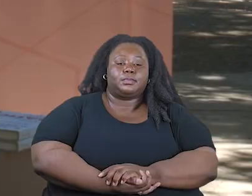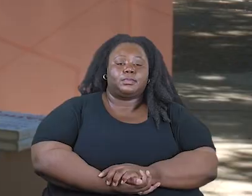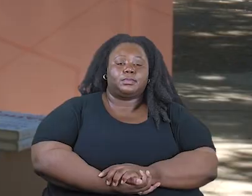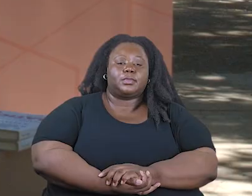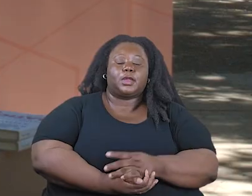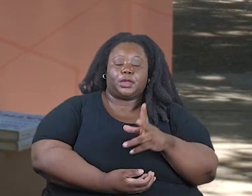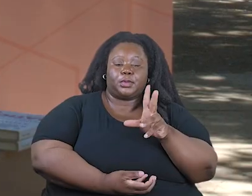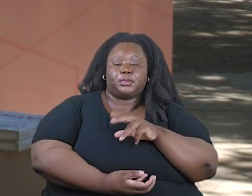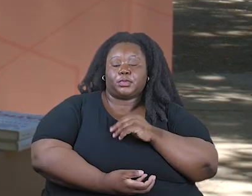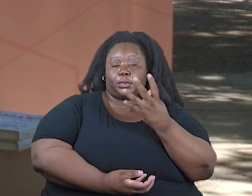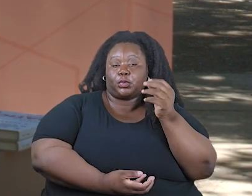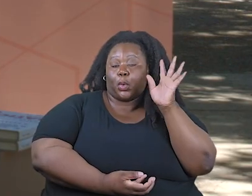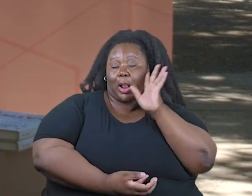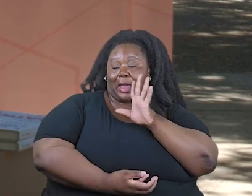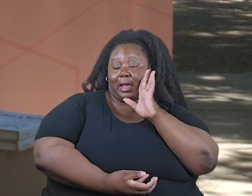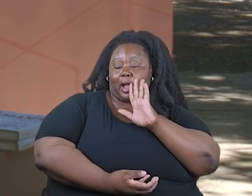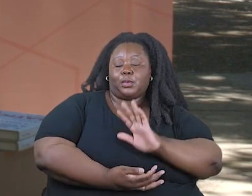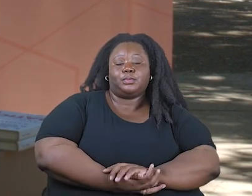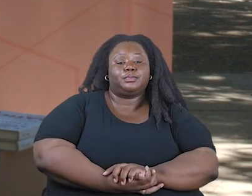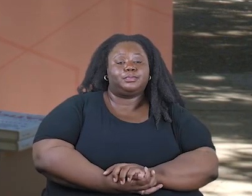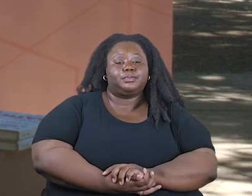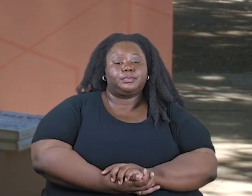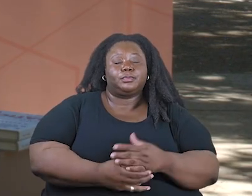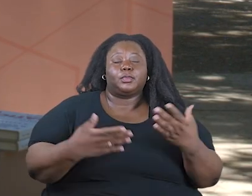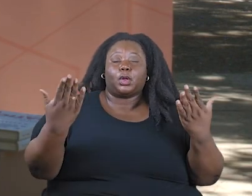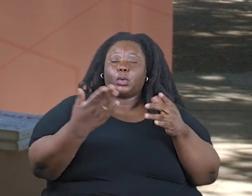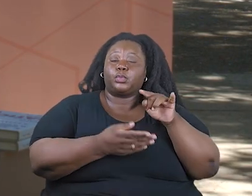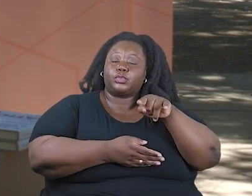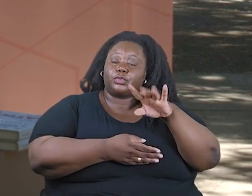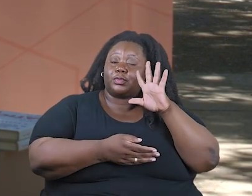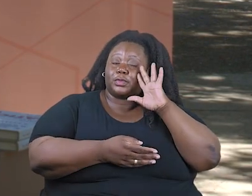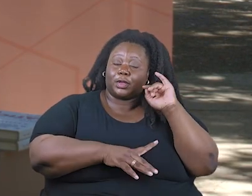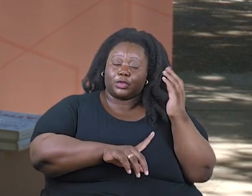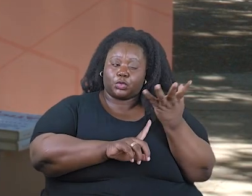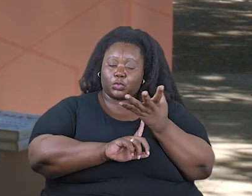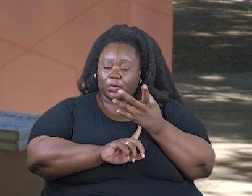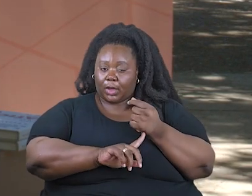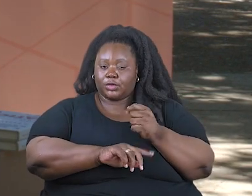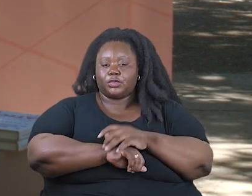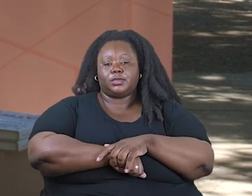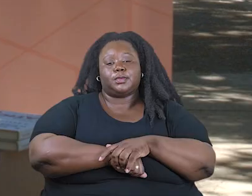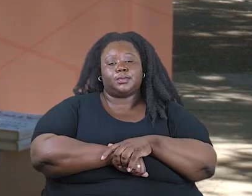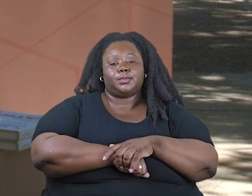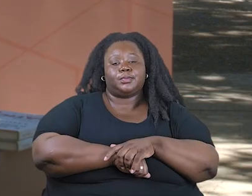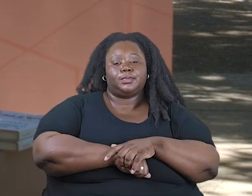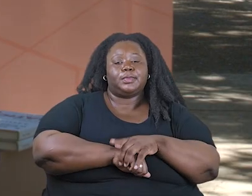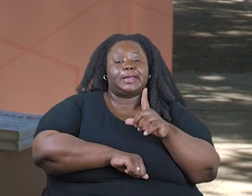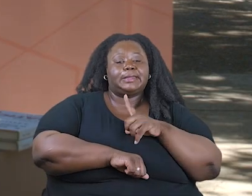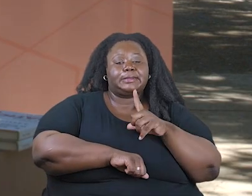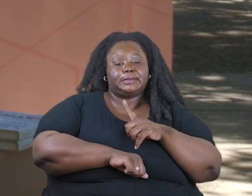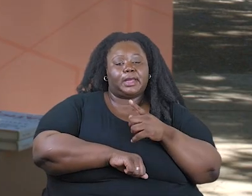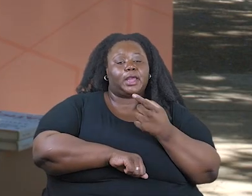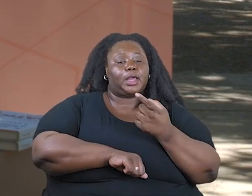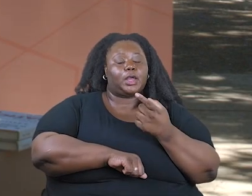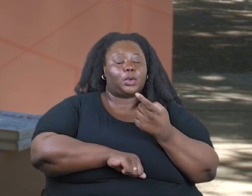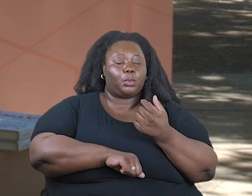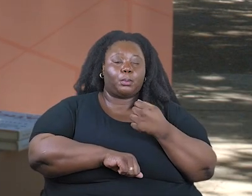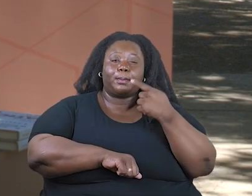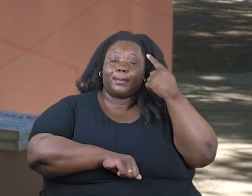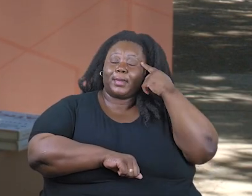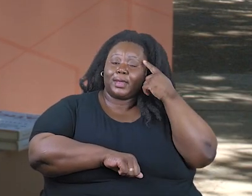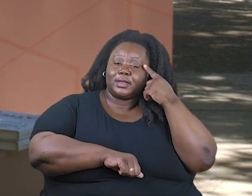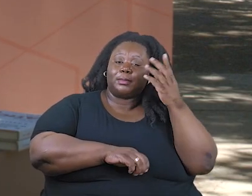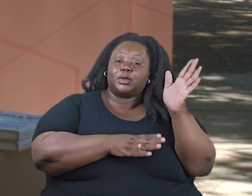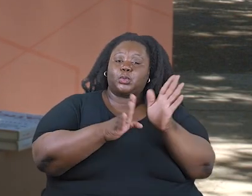Nossa, muito interessante. E hoje você acha que os artistas tem um pouco desse pensamento